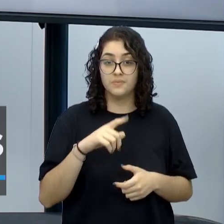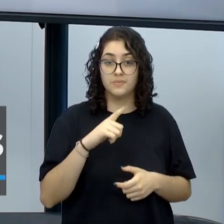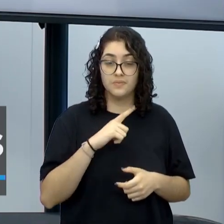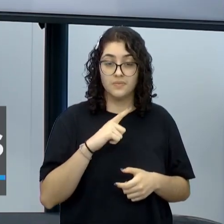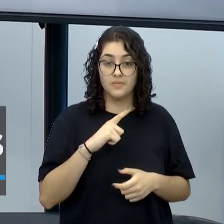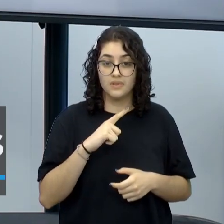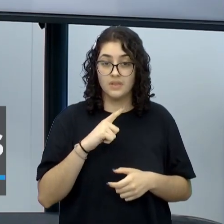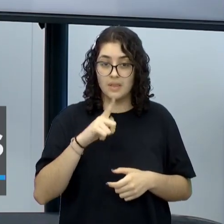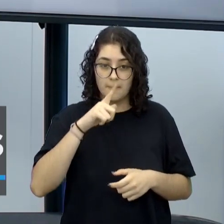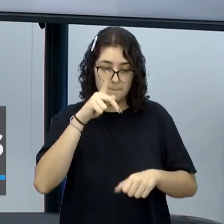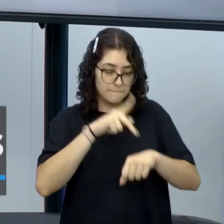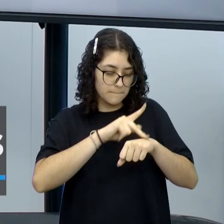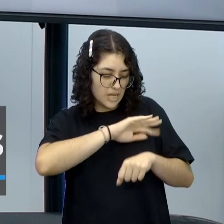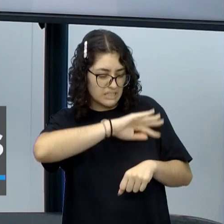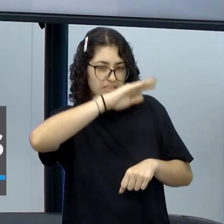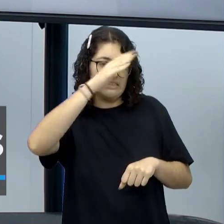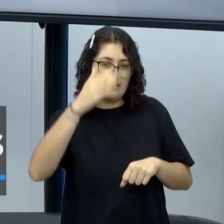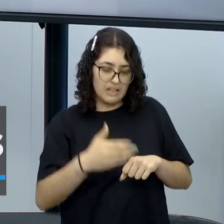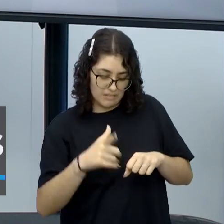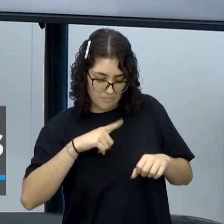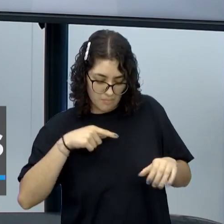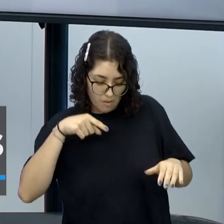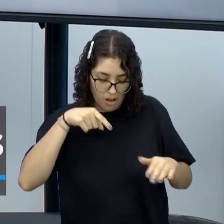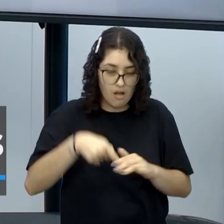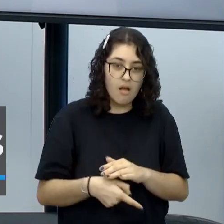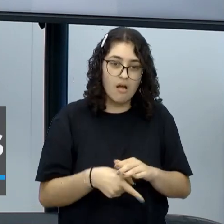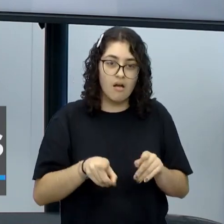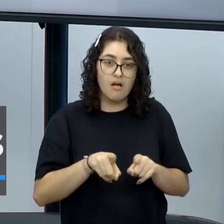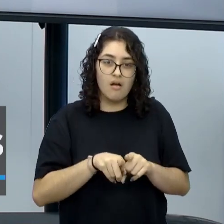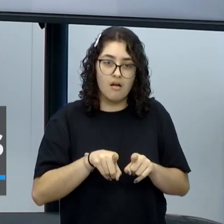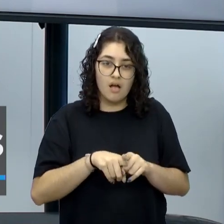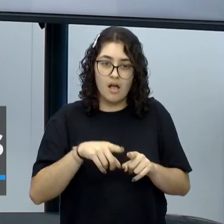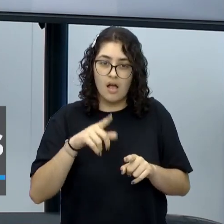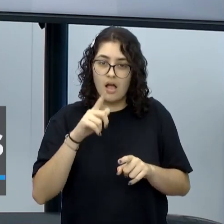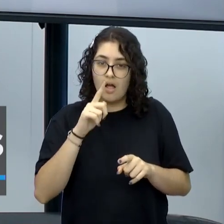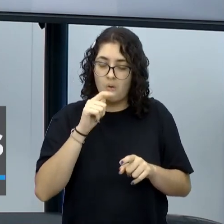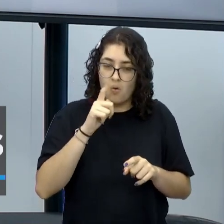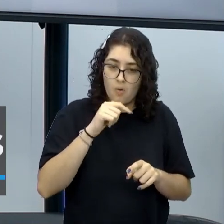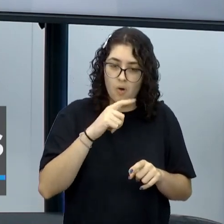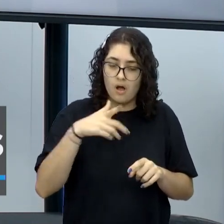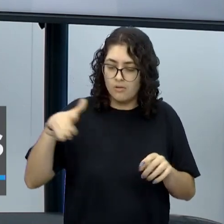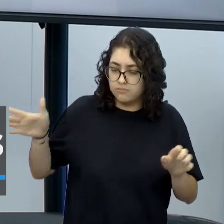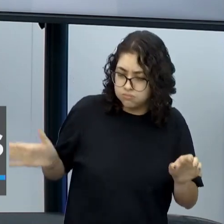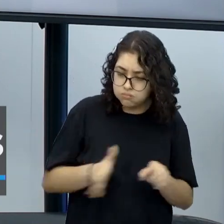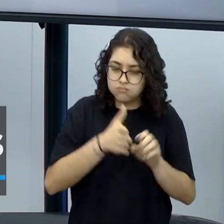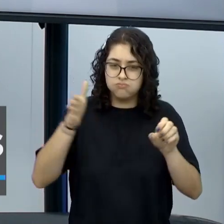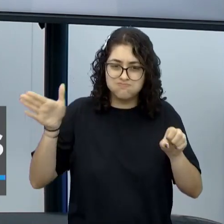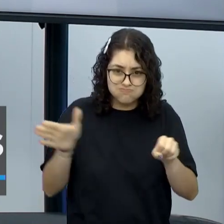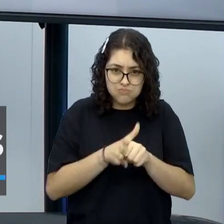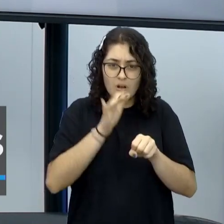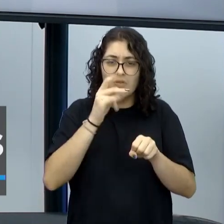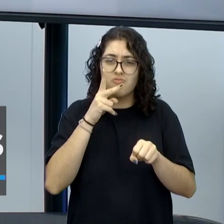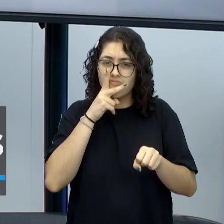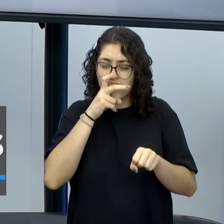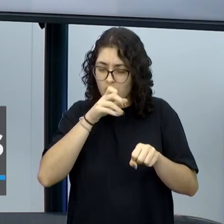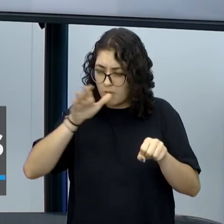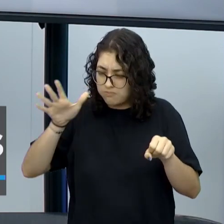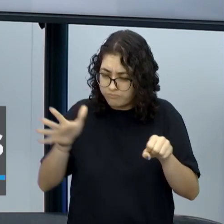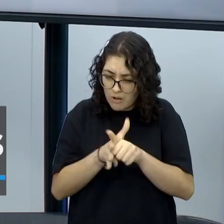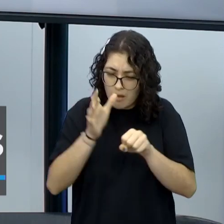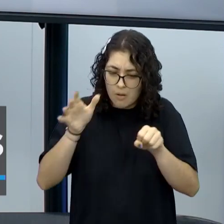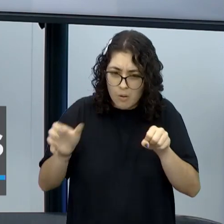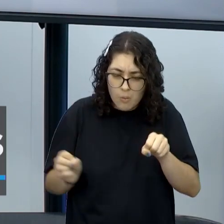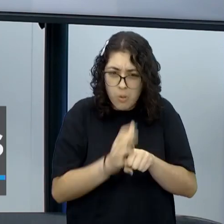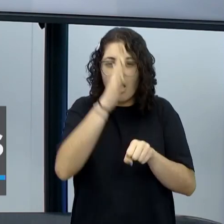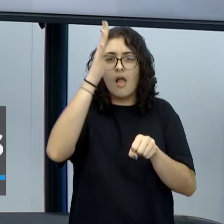penhasco, aquelas pedras embaixo, e aí aquelas ondas batendo ali. Meu, aquilo bate de uma maneira muito forte.